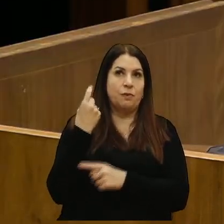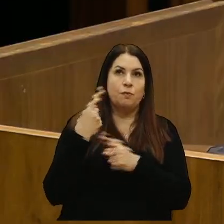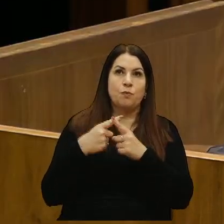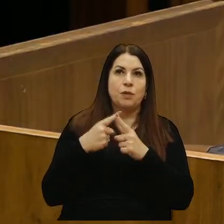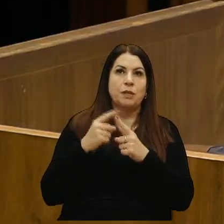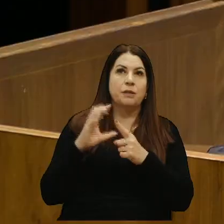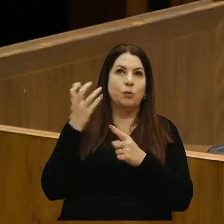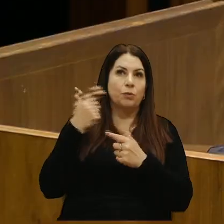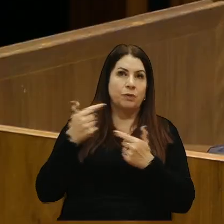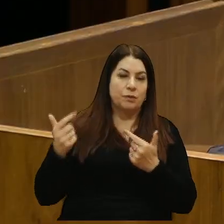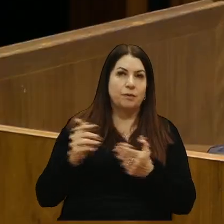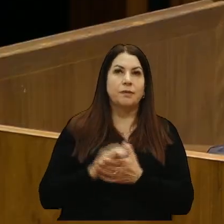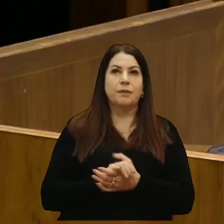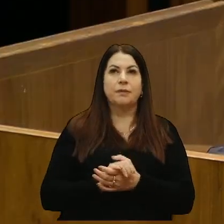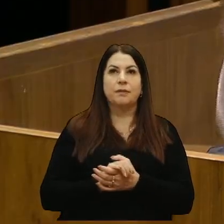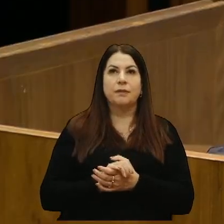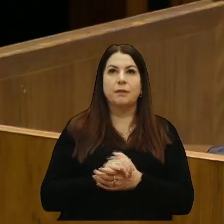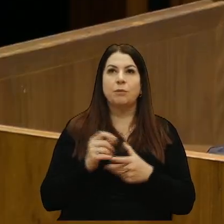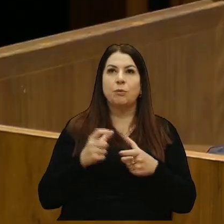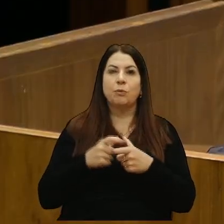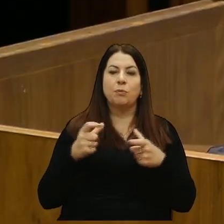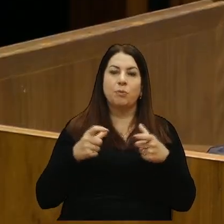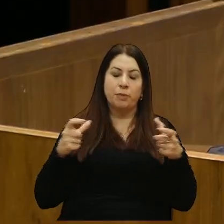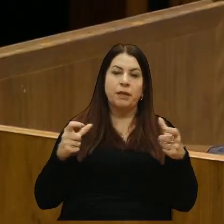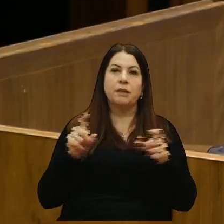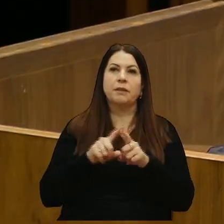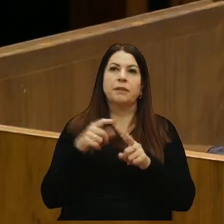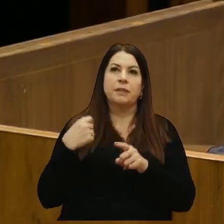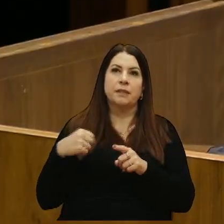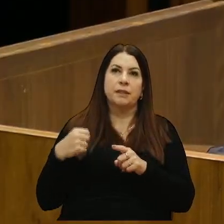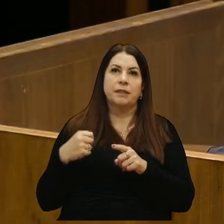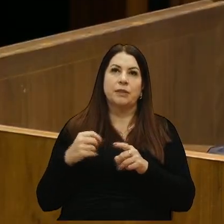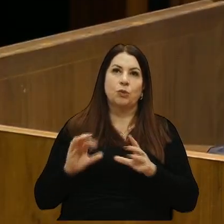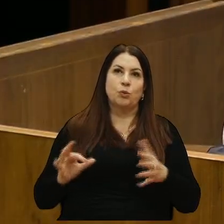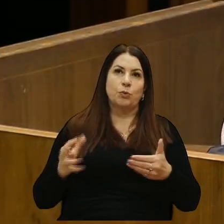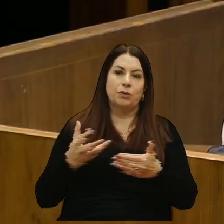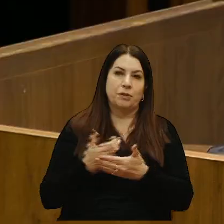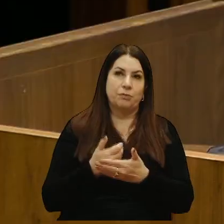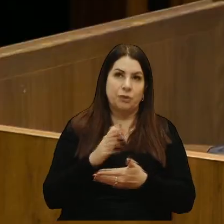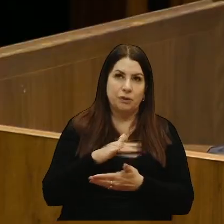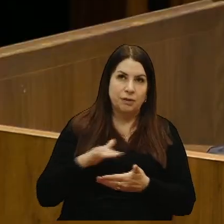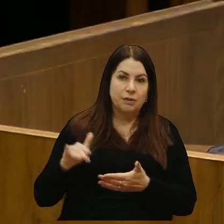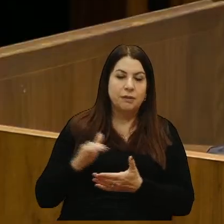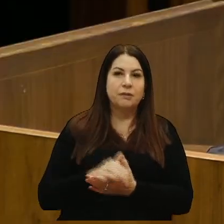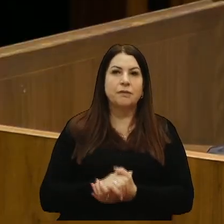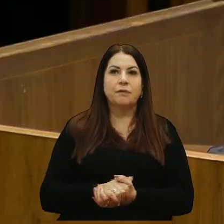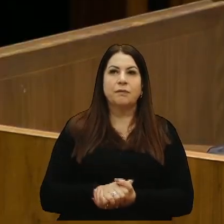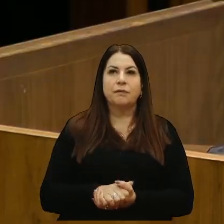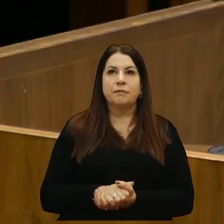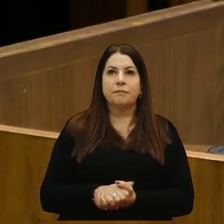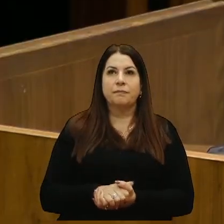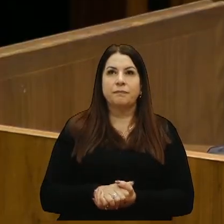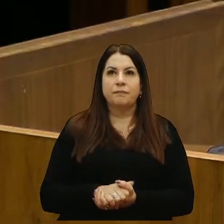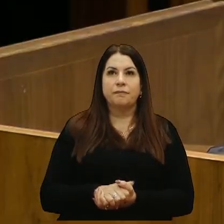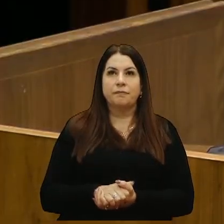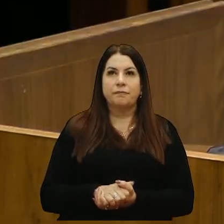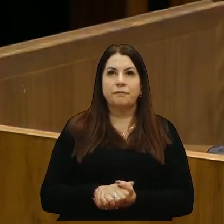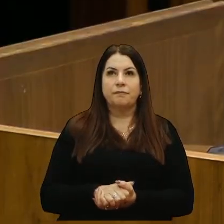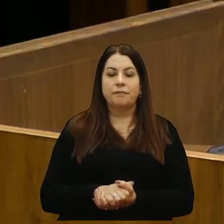está acontecendo? Enorme aumento de necessidade de acolhimento de crianças,